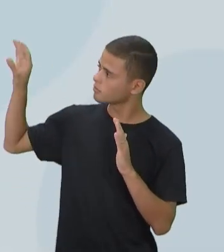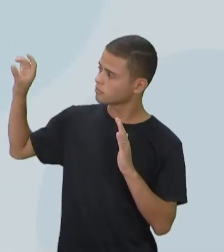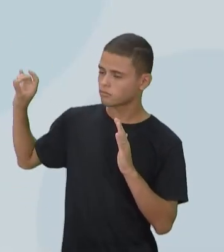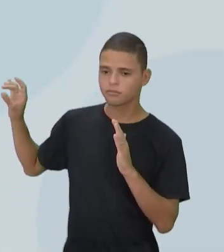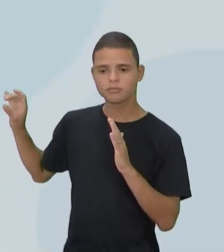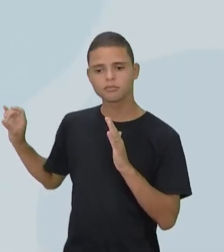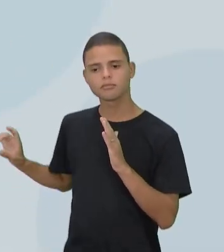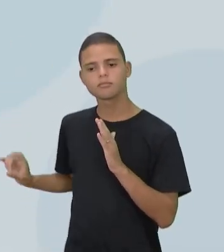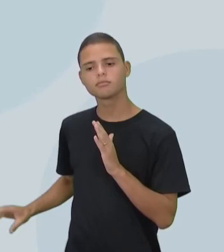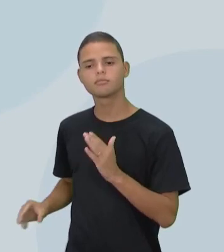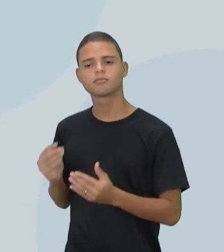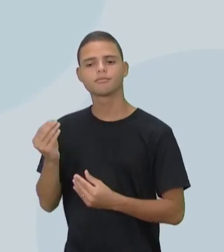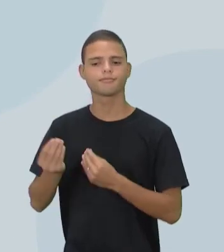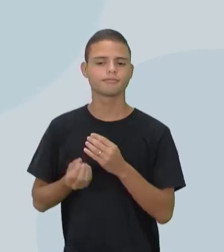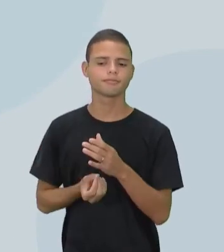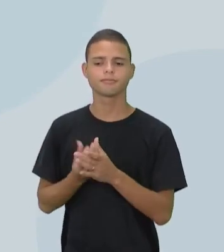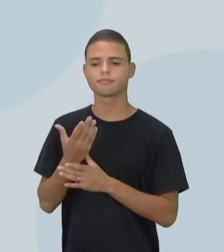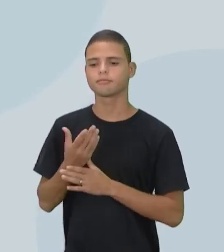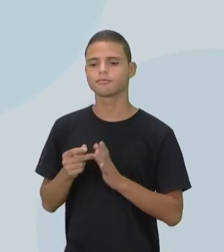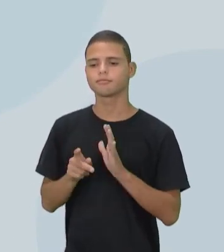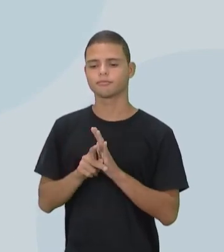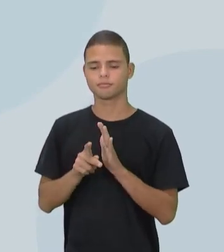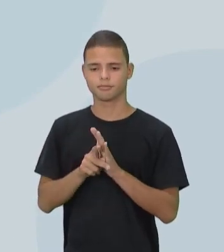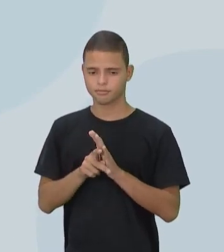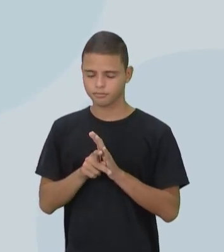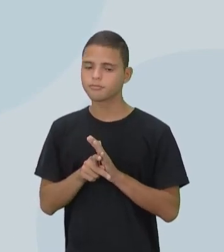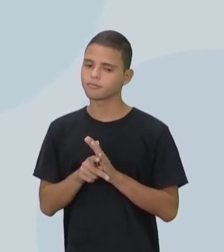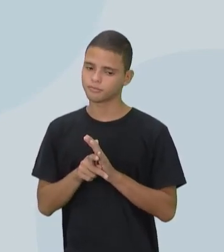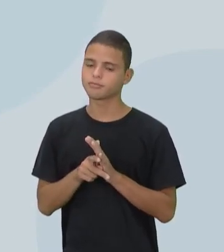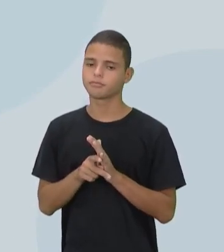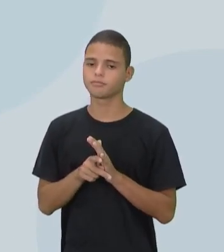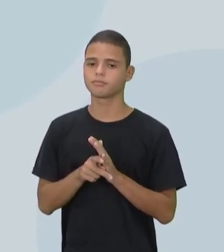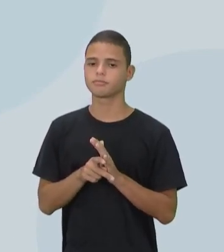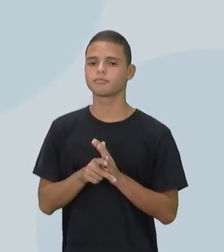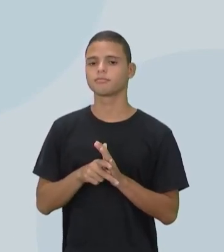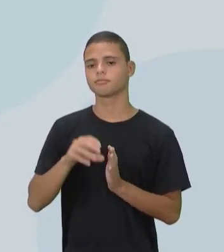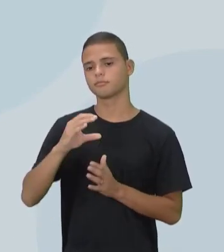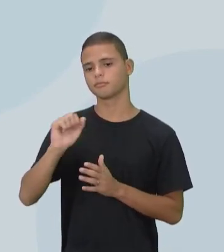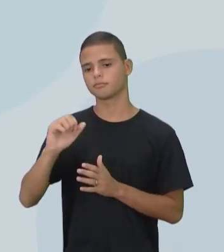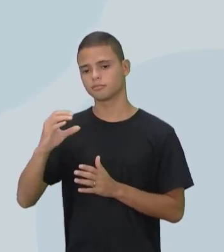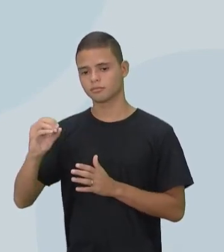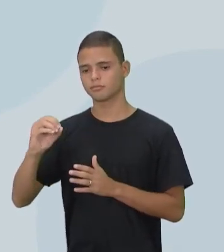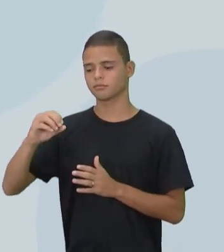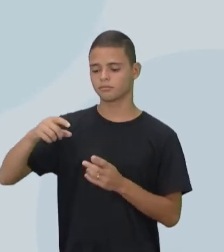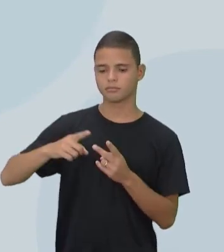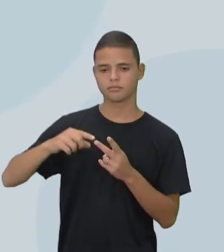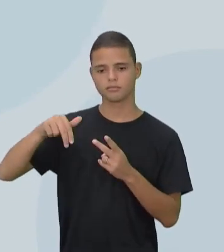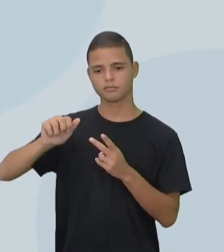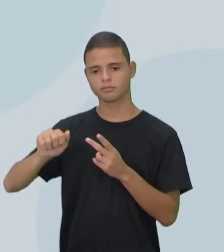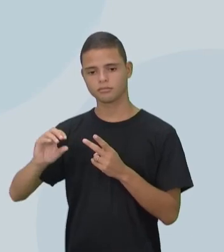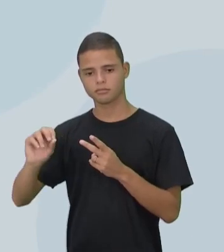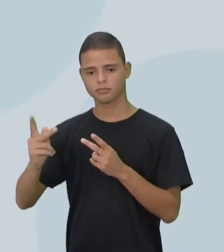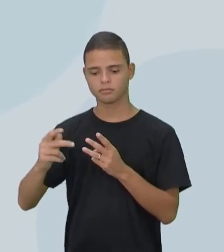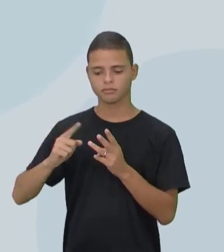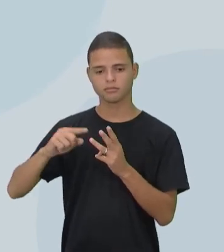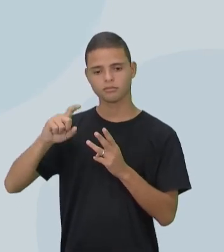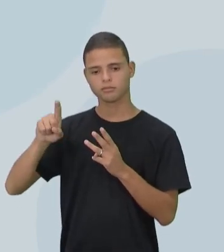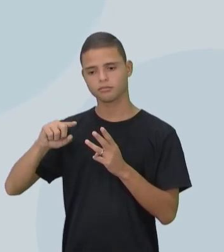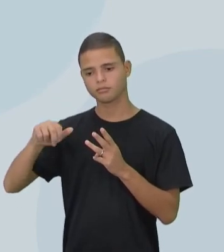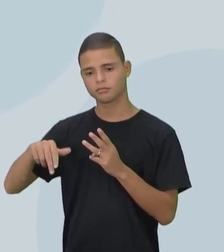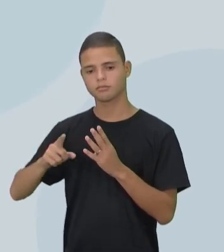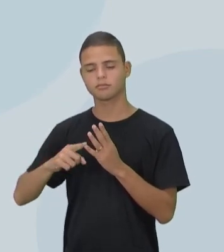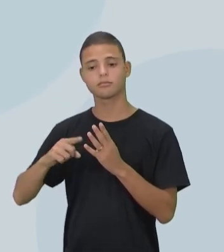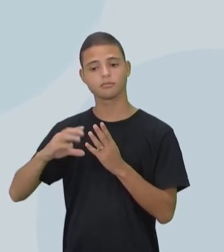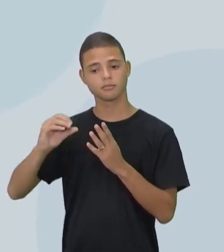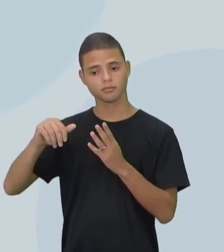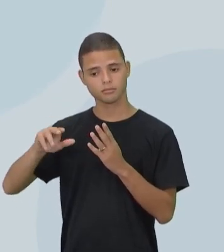dessas substâncias aí que está na tela. Então, do óxido de cálcio, da soda cáustica, do zinco metálico e do nitrato de